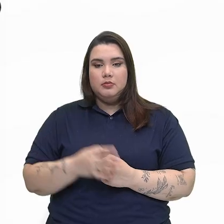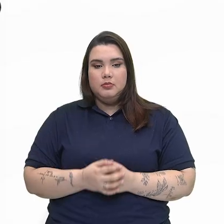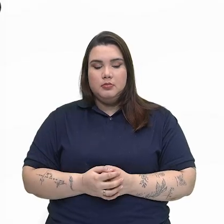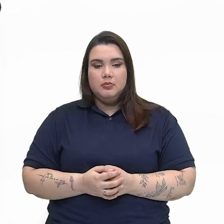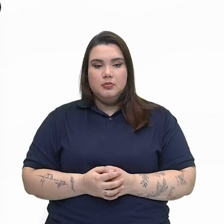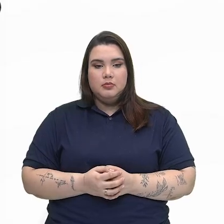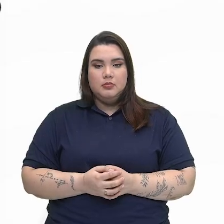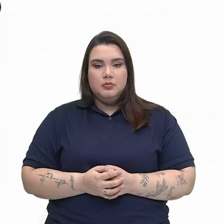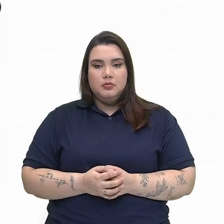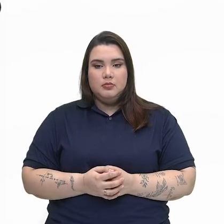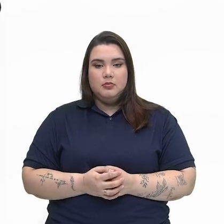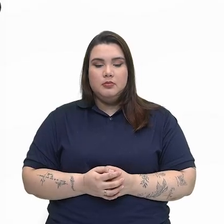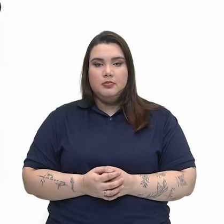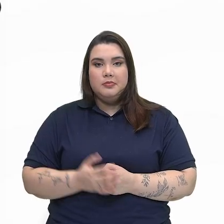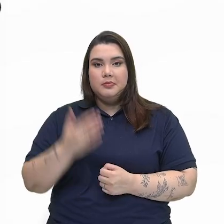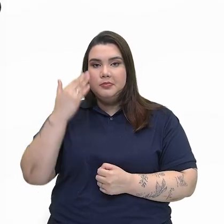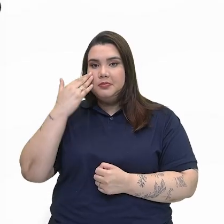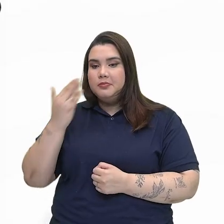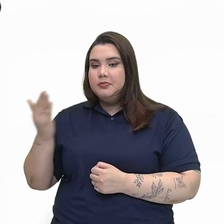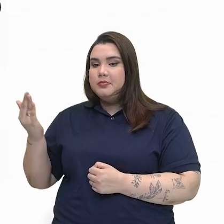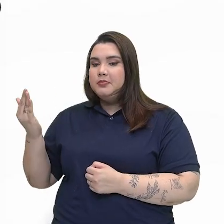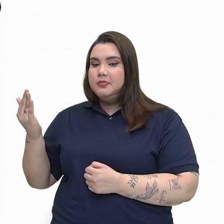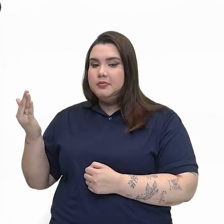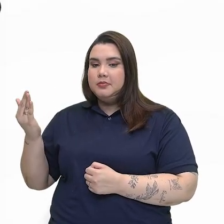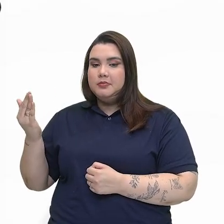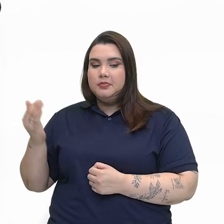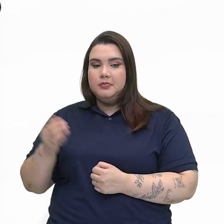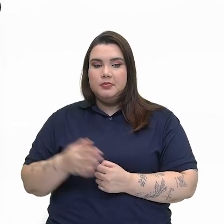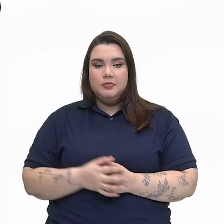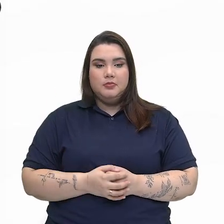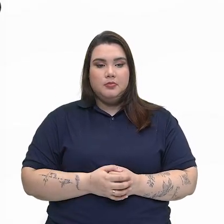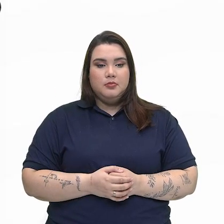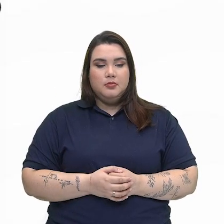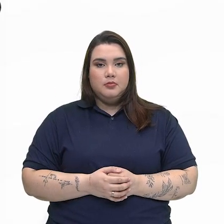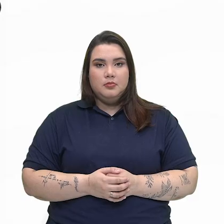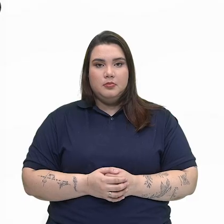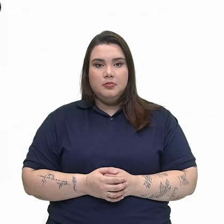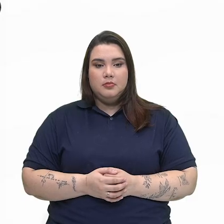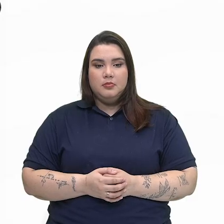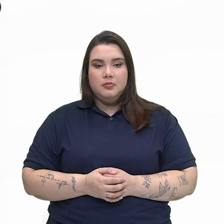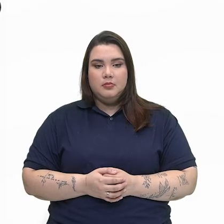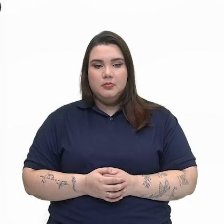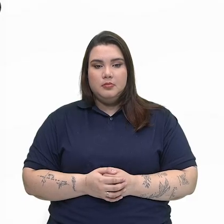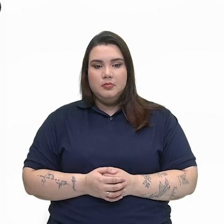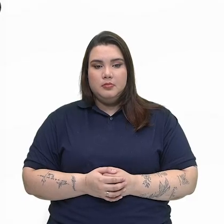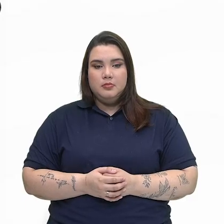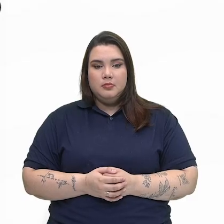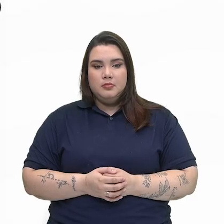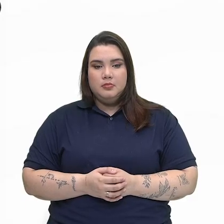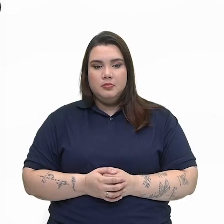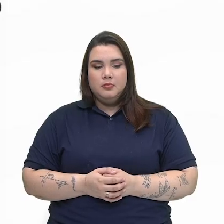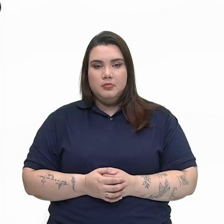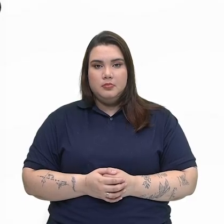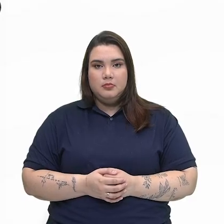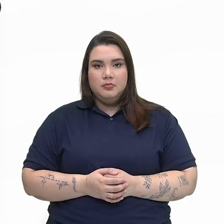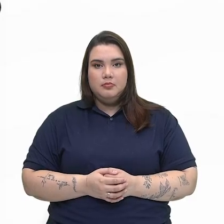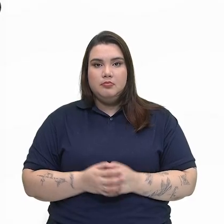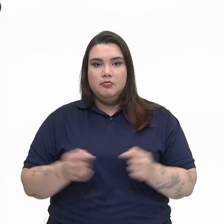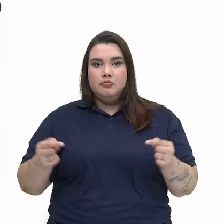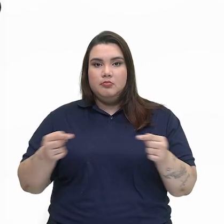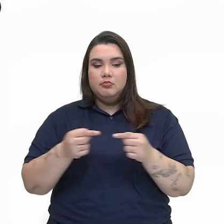4,3. É o arredondamento com uma casa decimal deste número aqui,